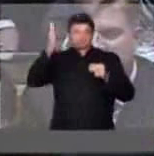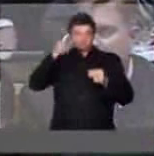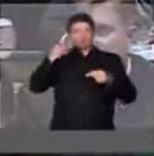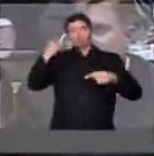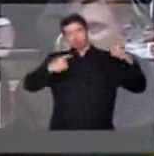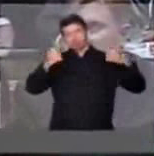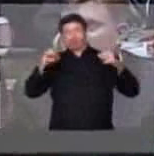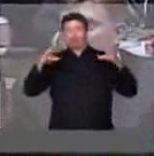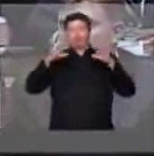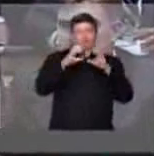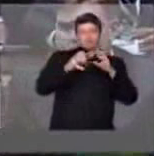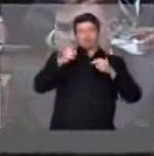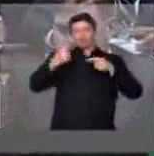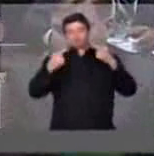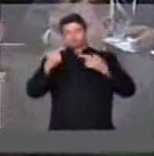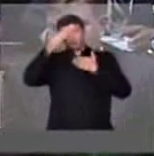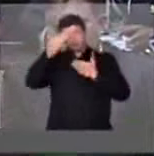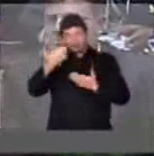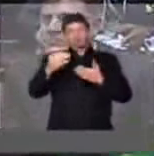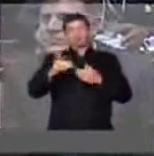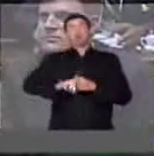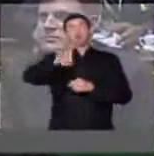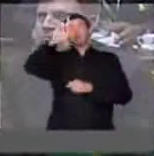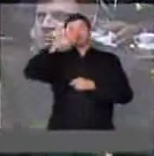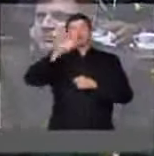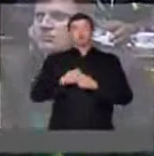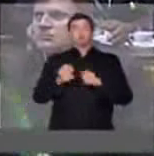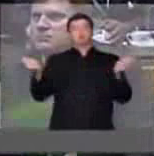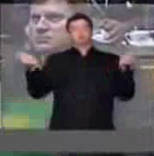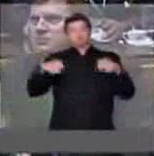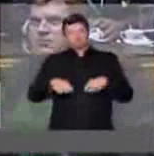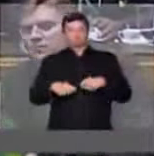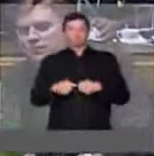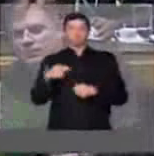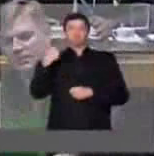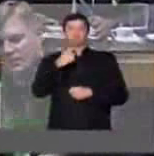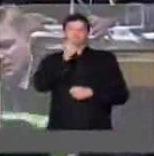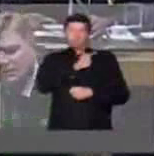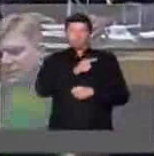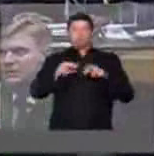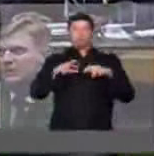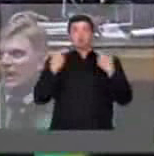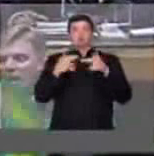os embates, todas as discussões, agradecemos a Deus a possibilidade de